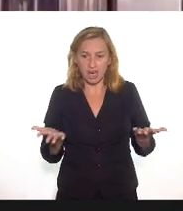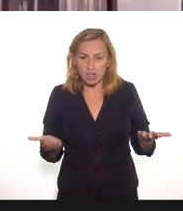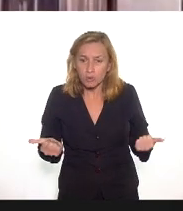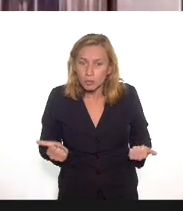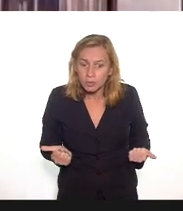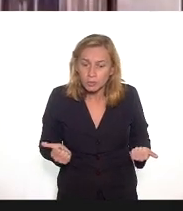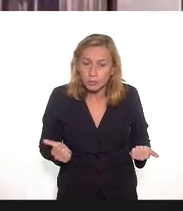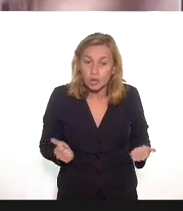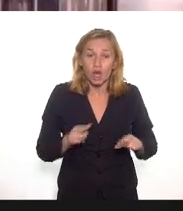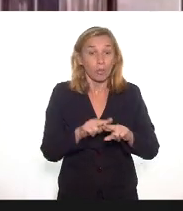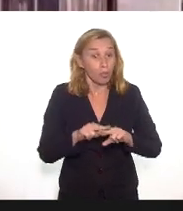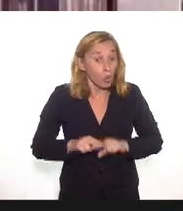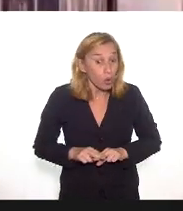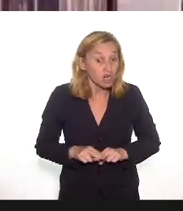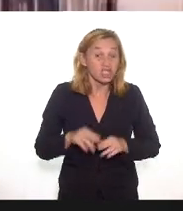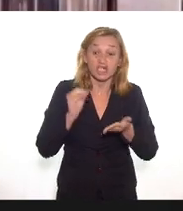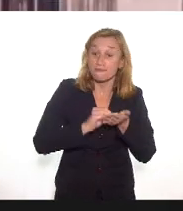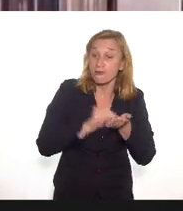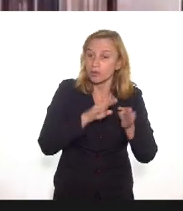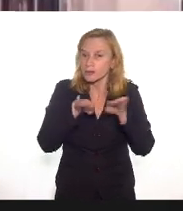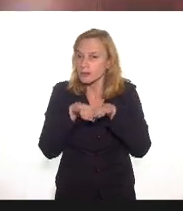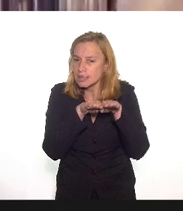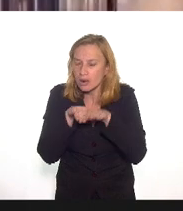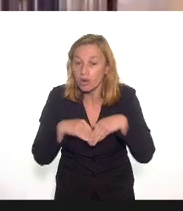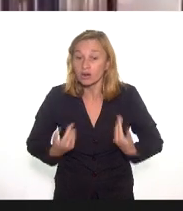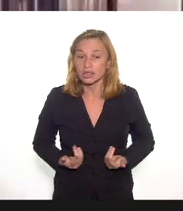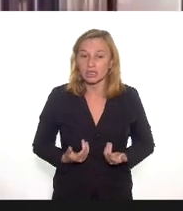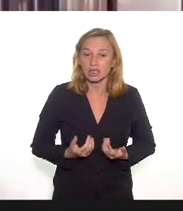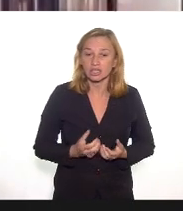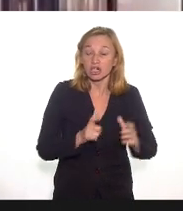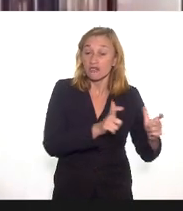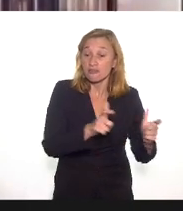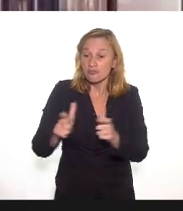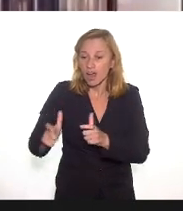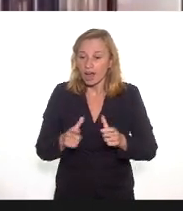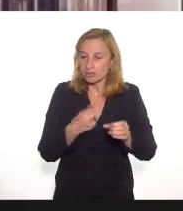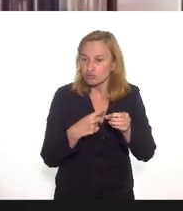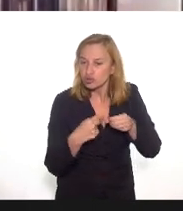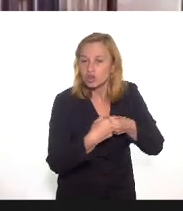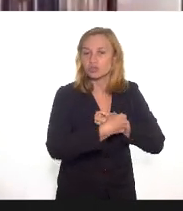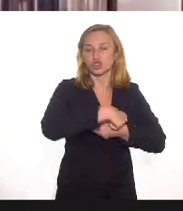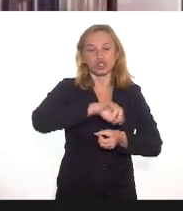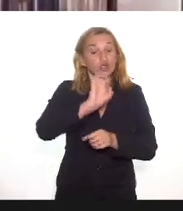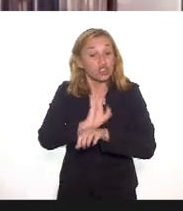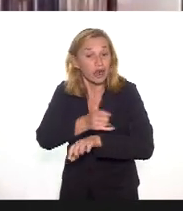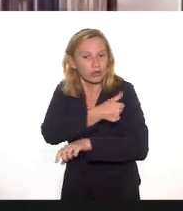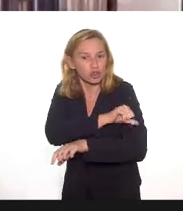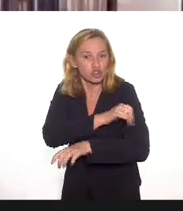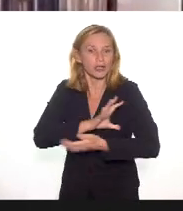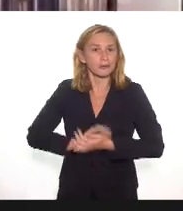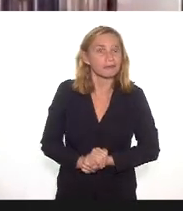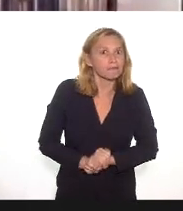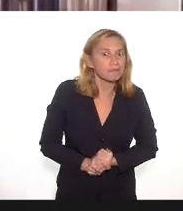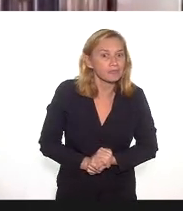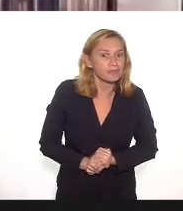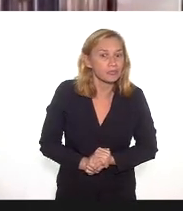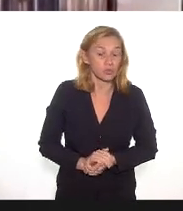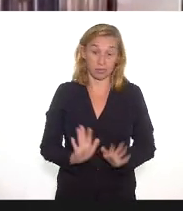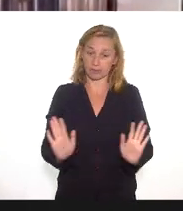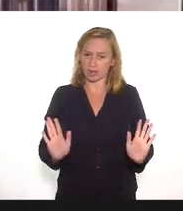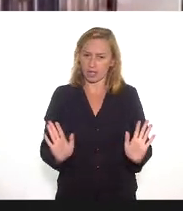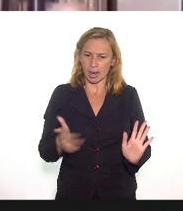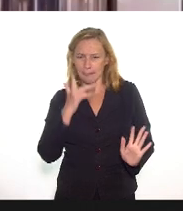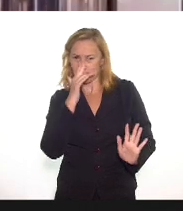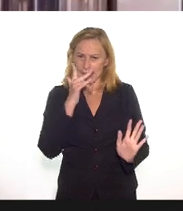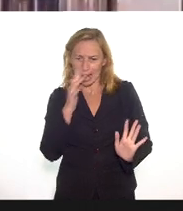isso que há as desigualdades entre os vários municípios do Estado do Rio de Janeiro, que praticamente